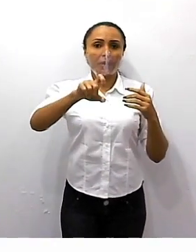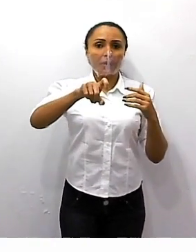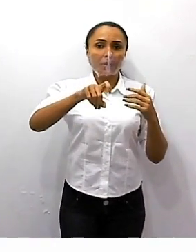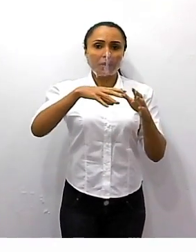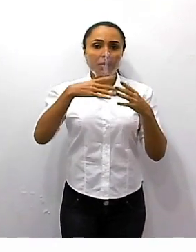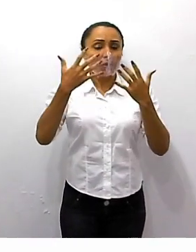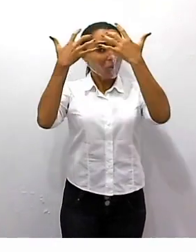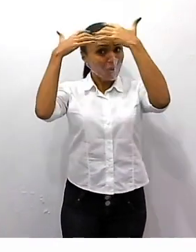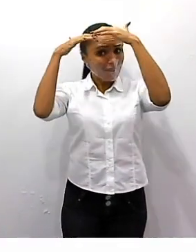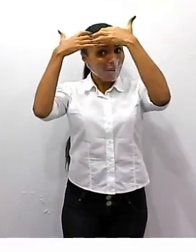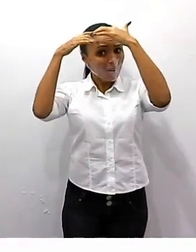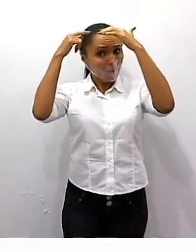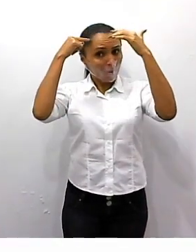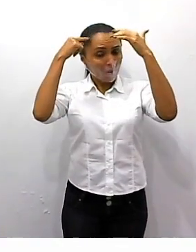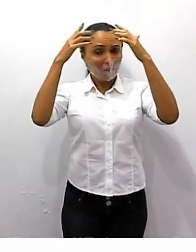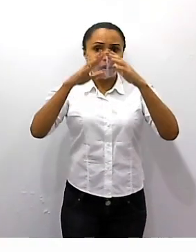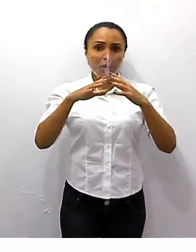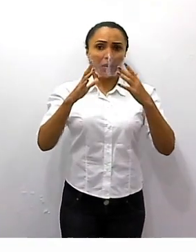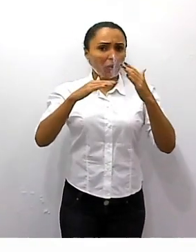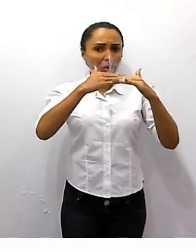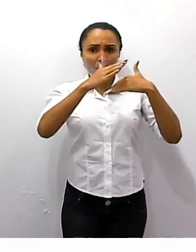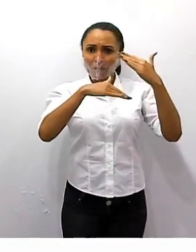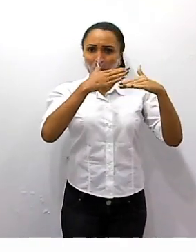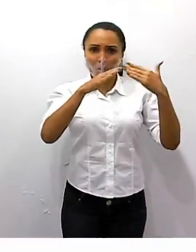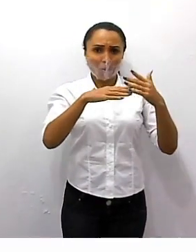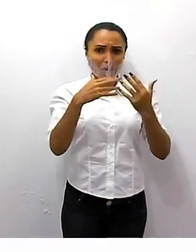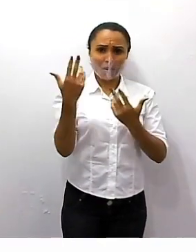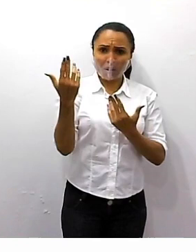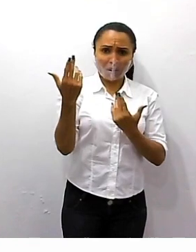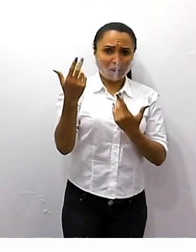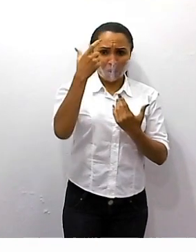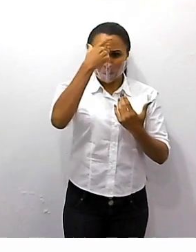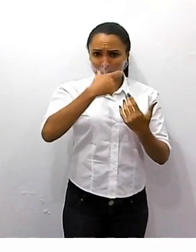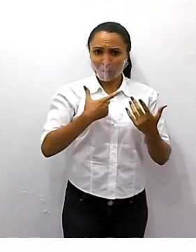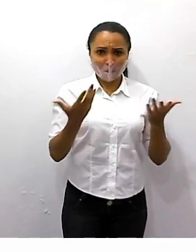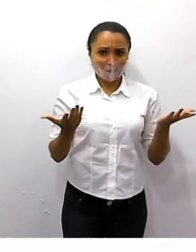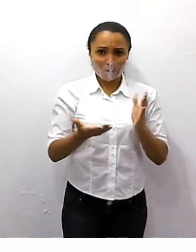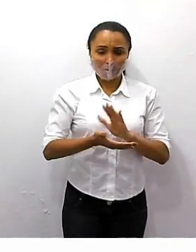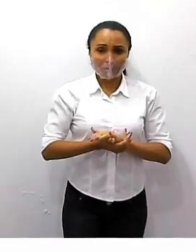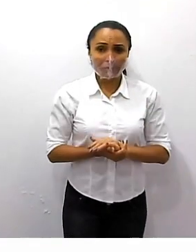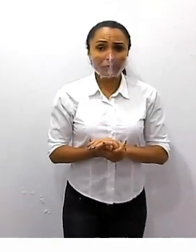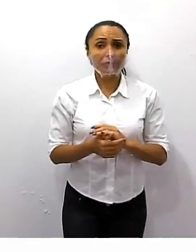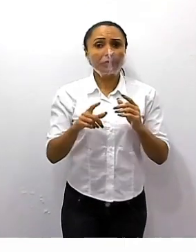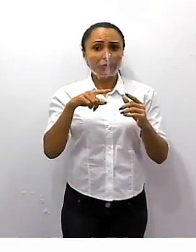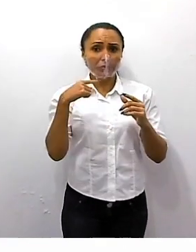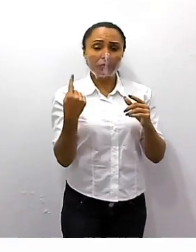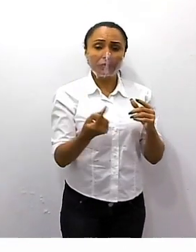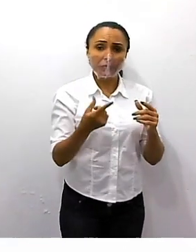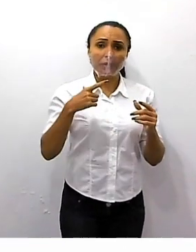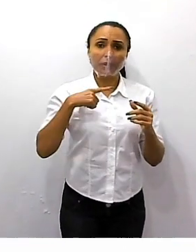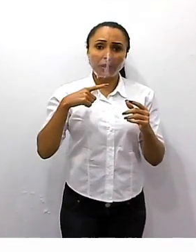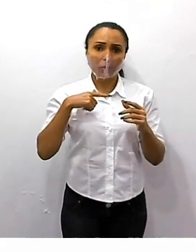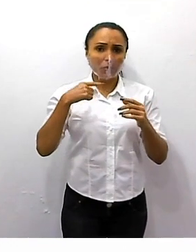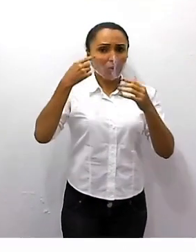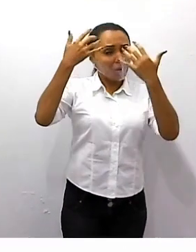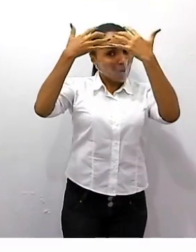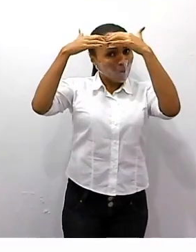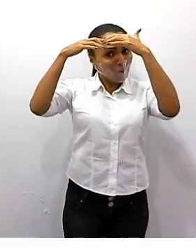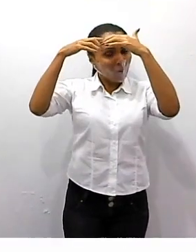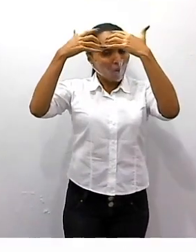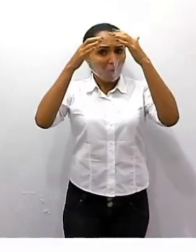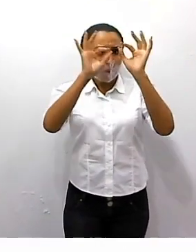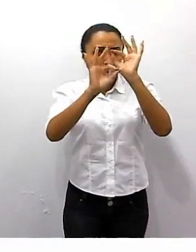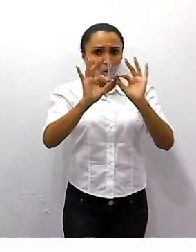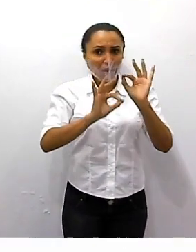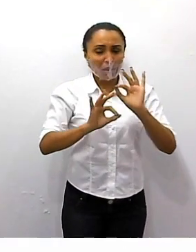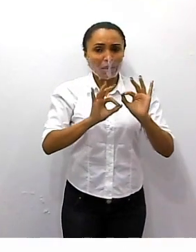do cérebro deles, não é tão evoluído como o nosso. Temos mecanismos corticais que nos